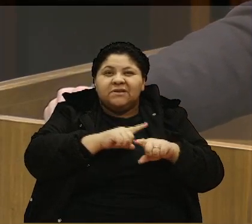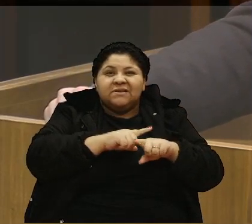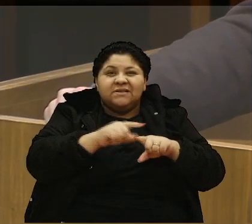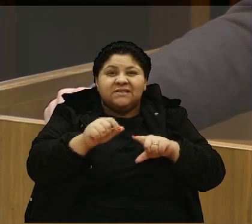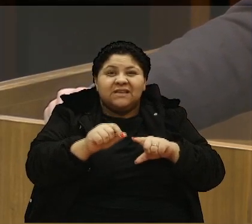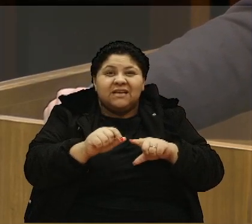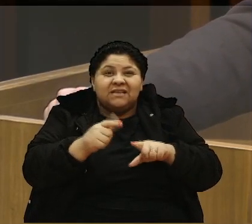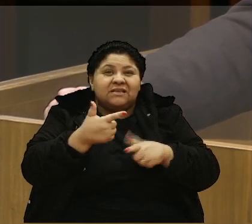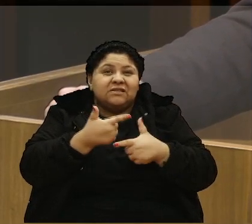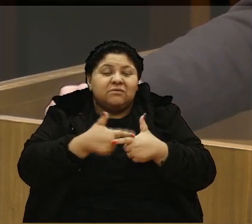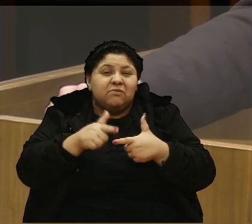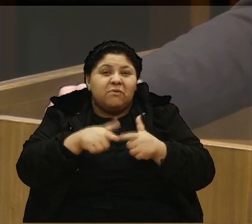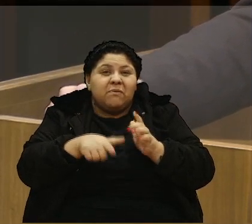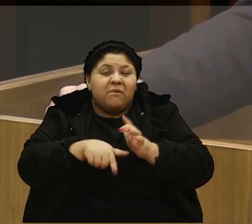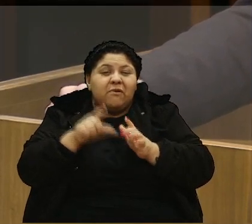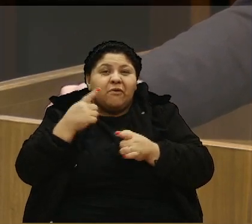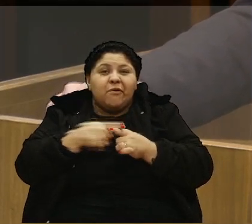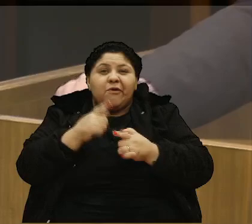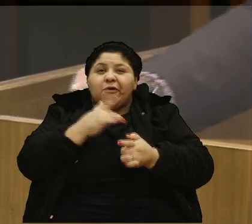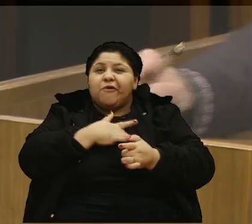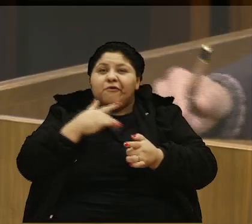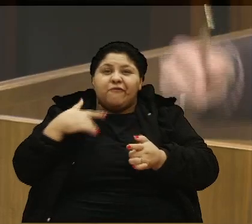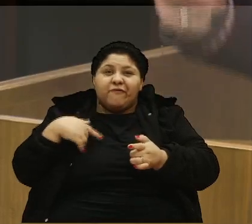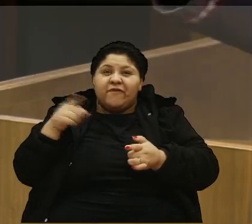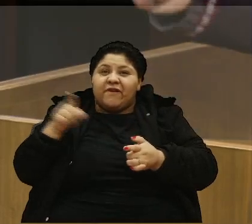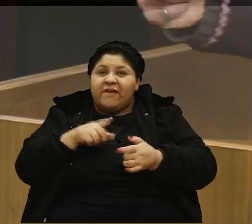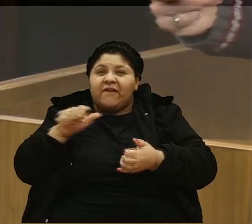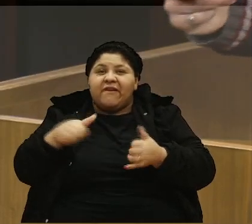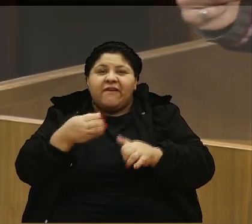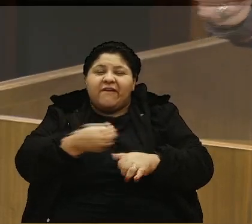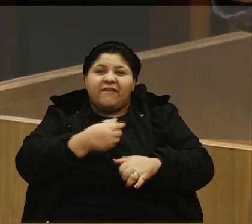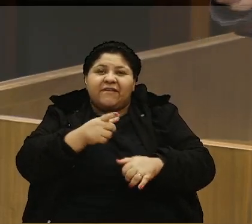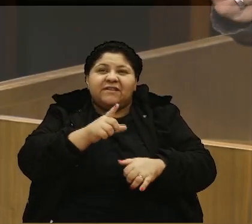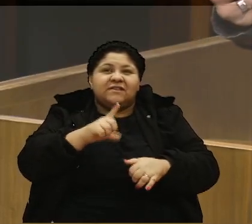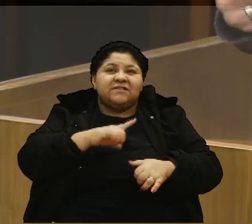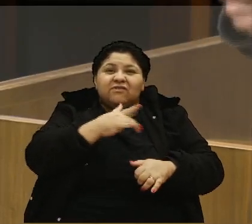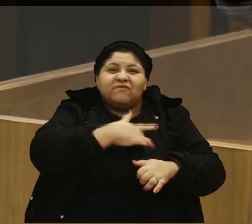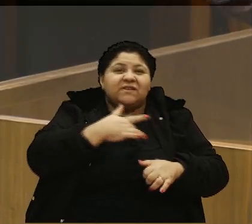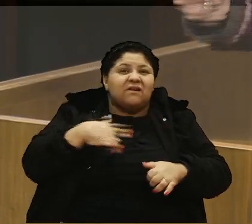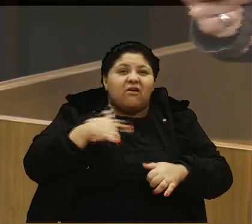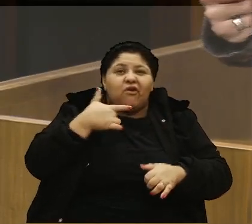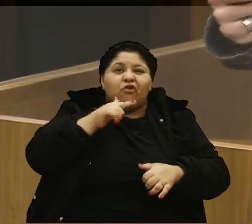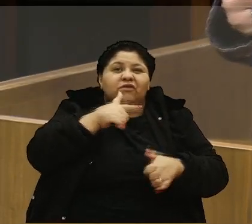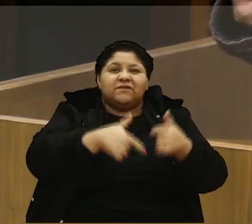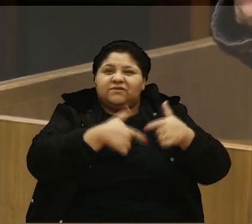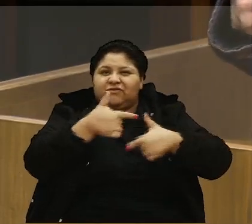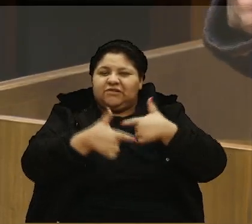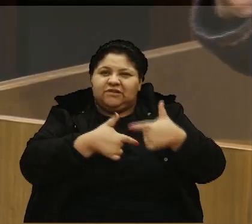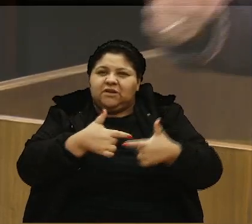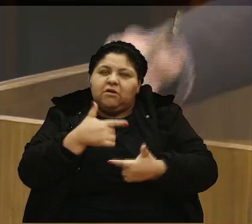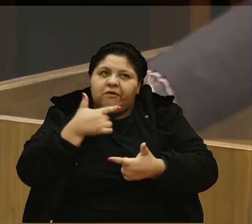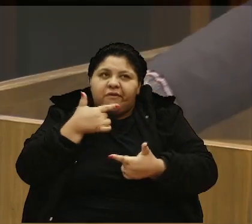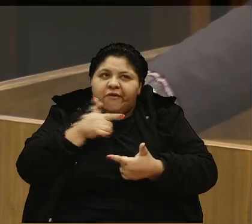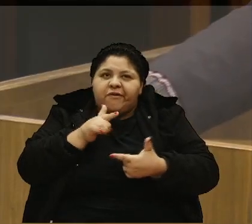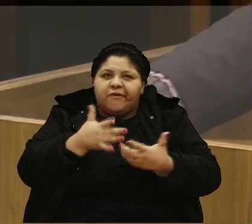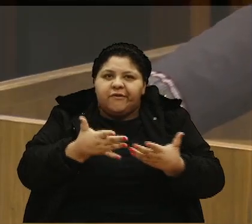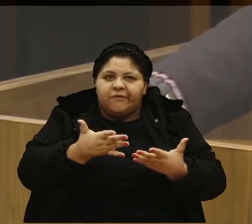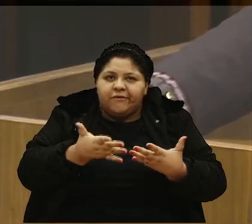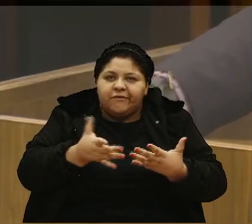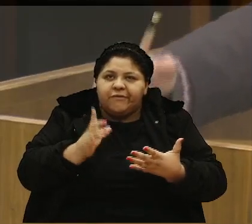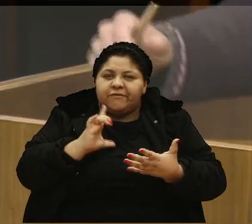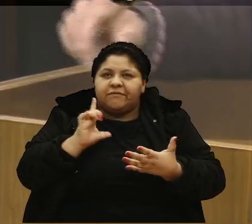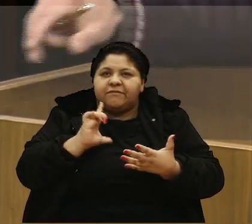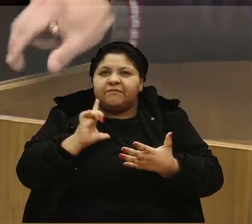quanto antes, porque saúde é qualidade de vida. Sem saúde não conseguimos trabalharmos, não conseguimos